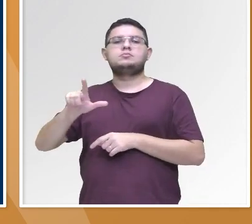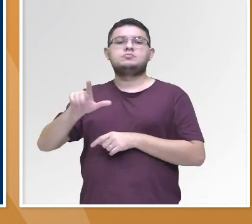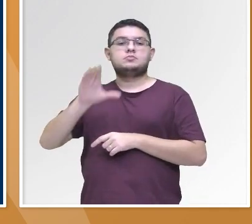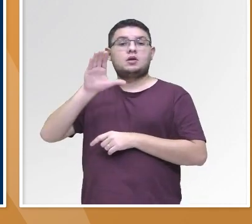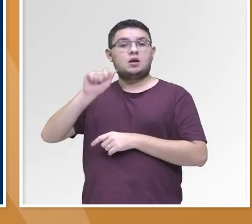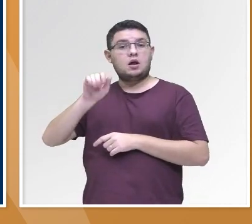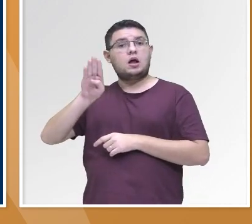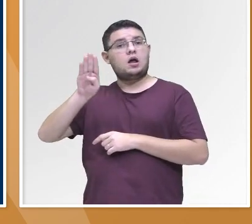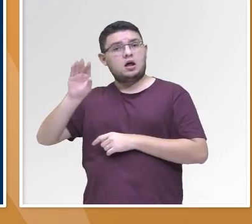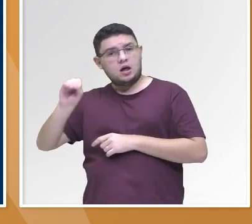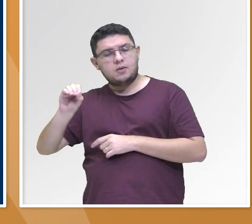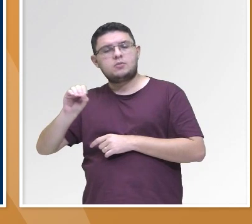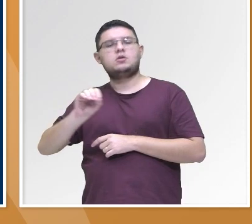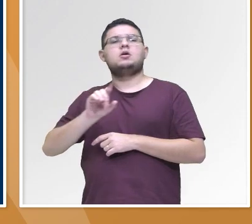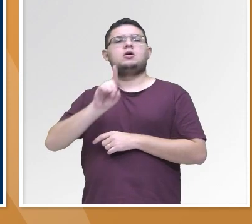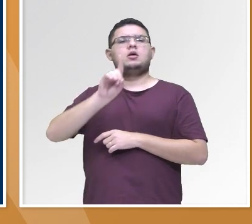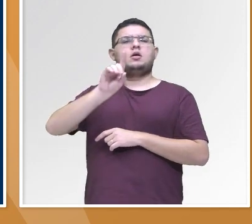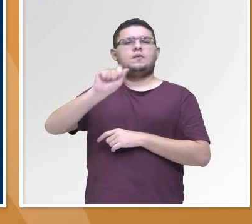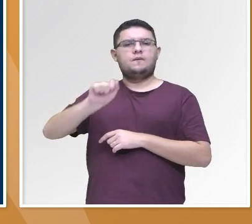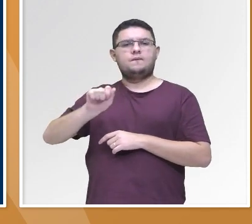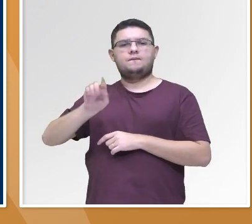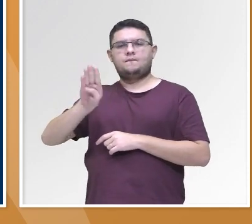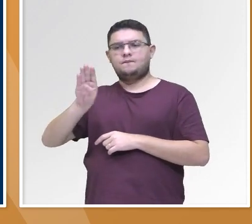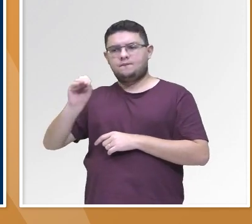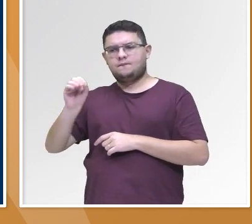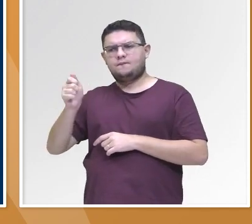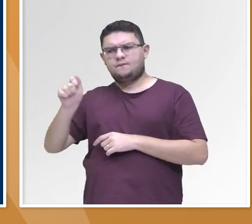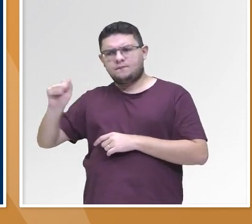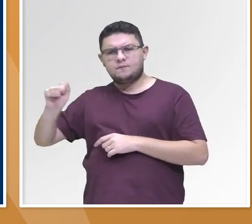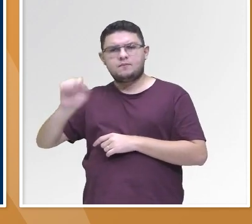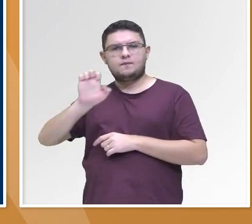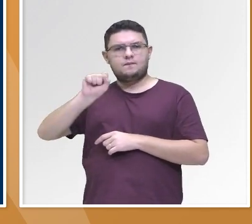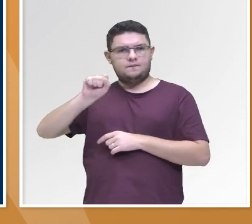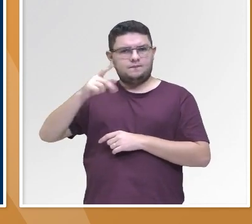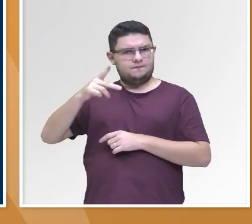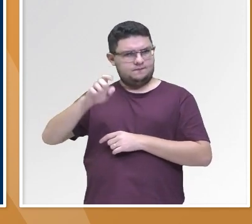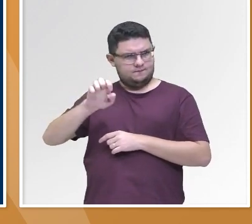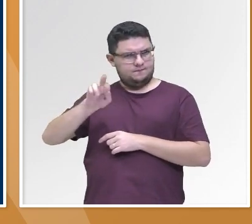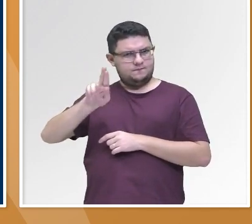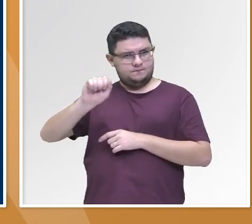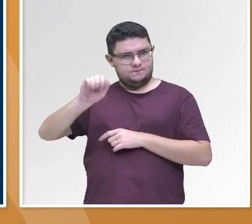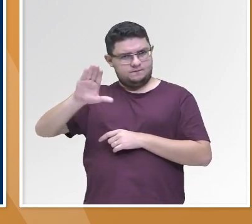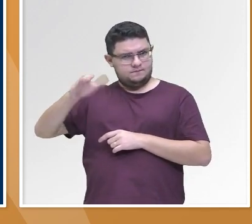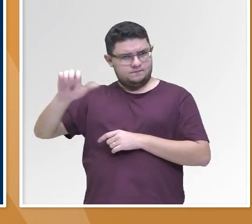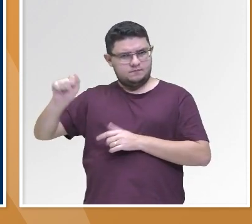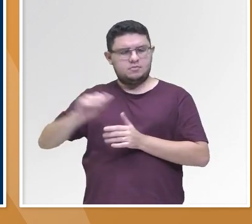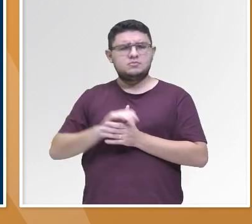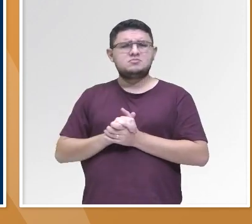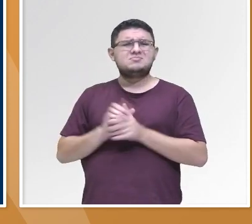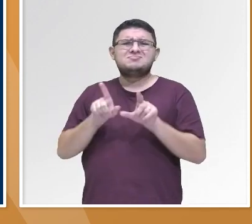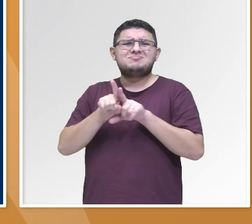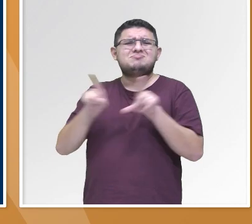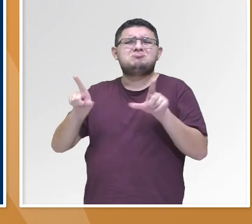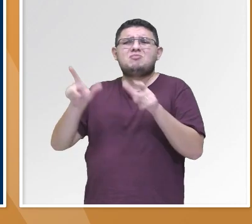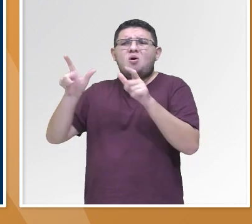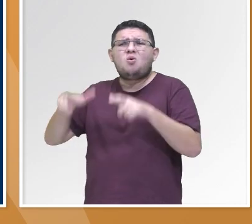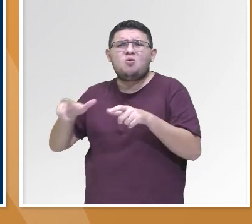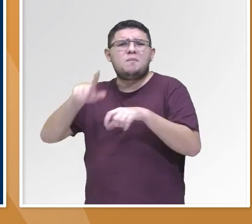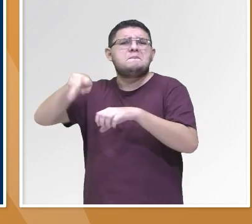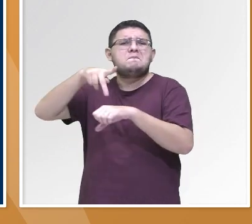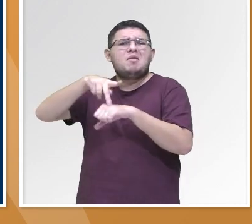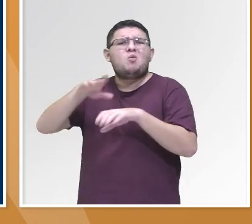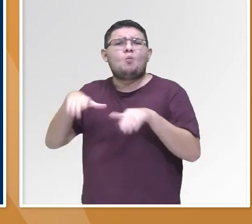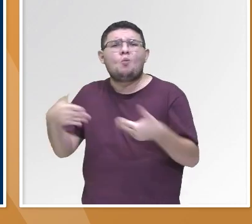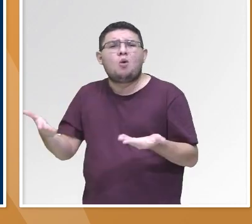algum país? Pausa, tá? Não vamos nos alvoroçar agora, porque nós temos que entender passo a